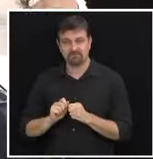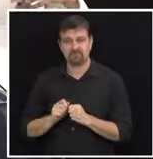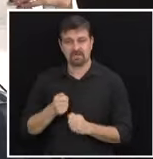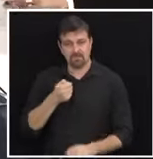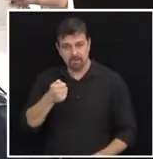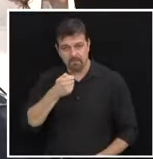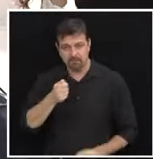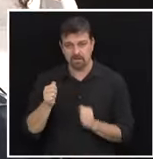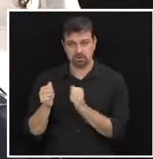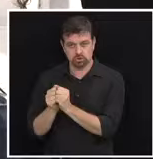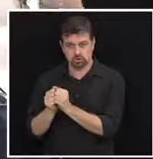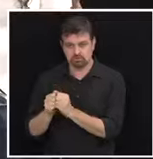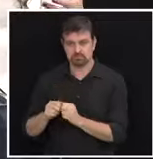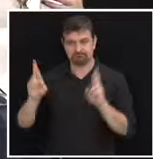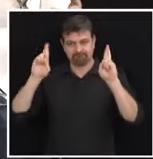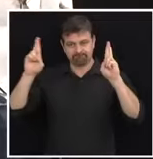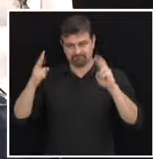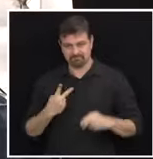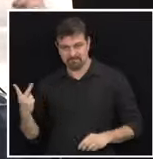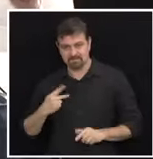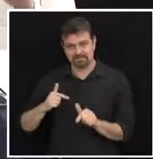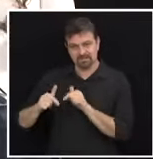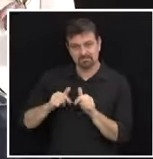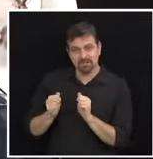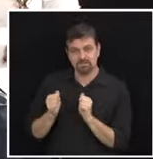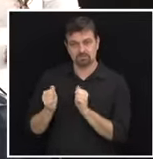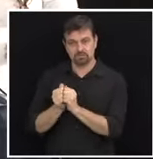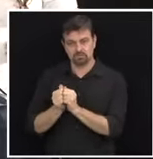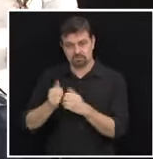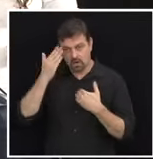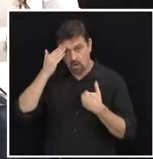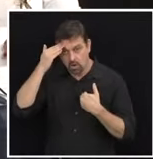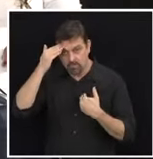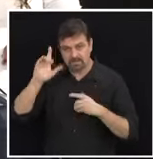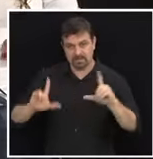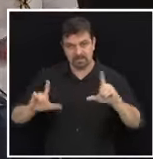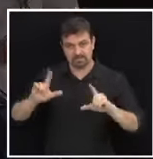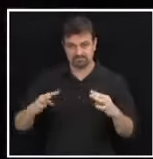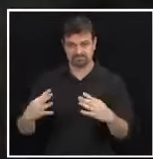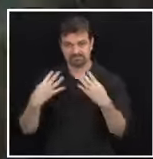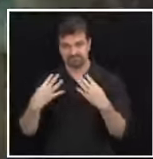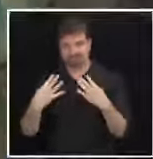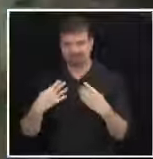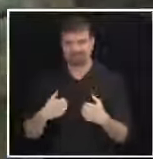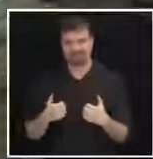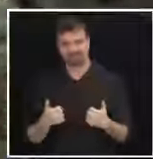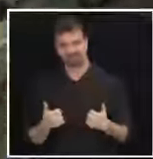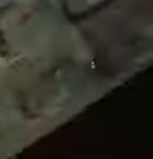comigo. Espero que faça muitos outros. Muito obrigada a você que está em casa. Até breve.